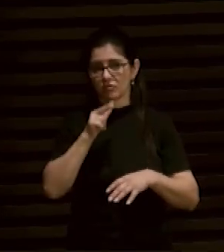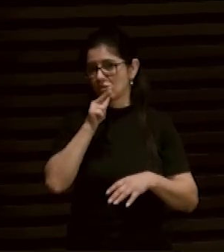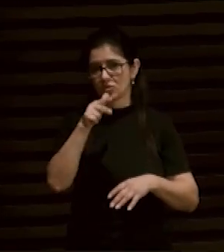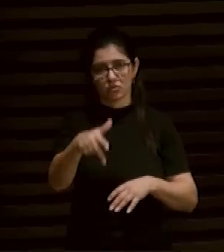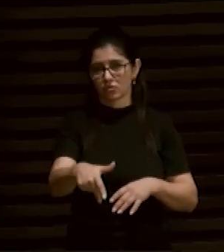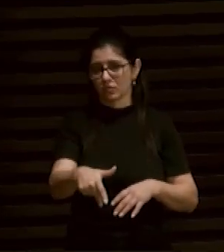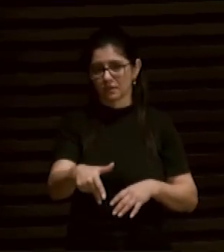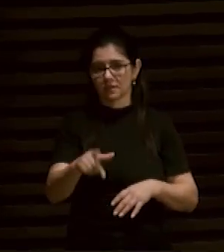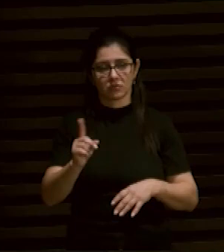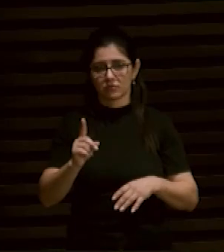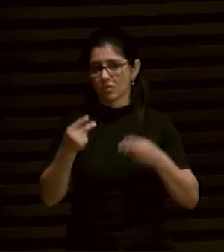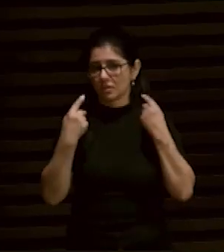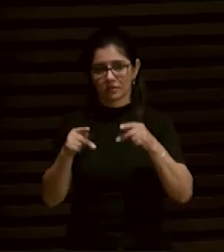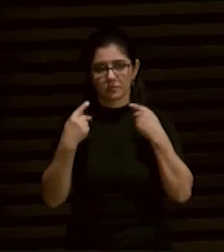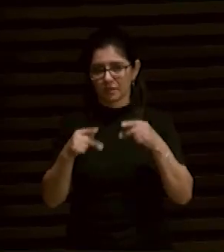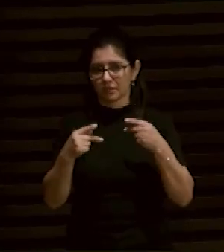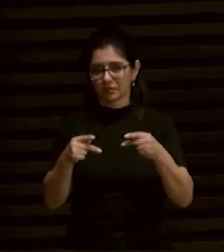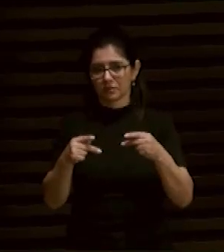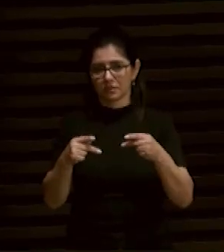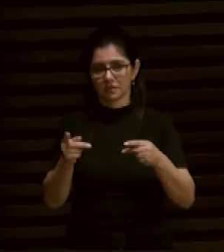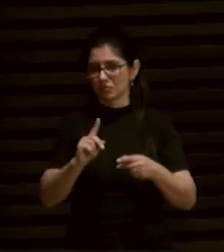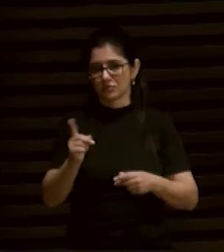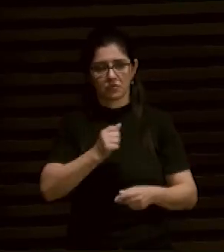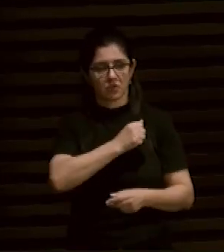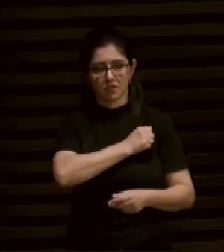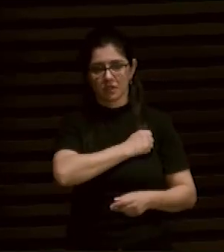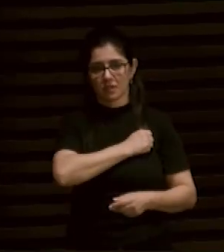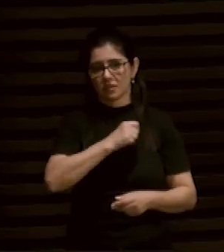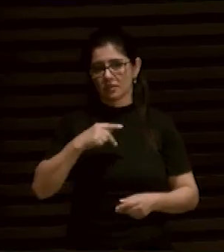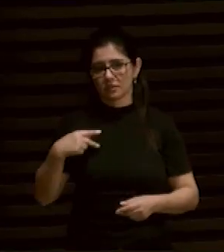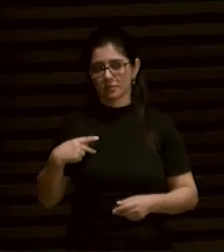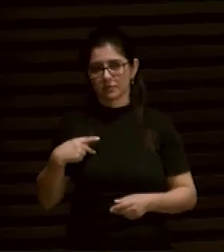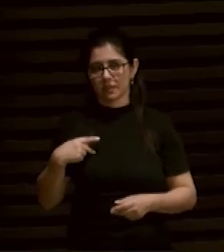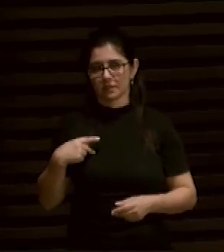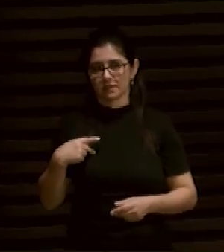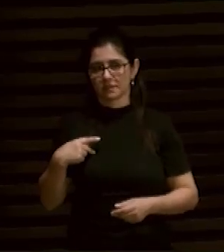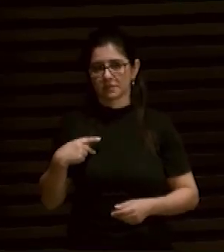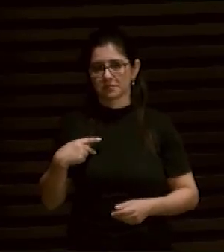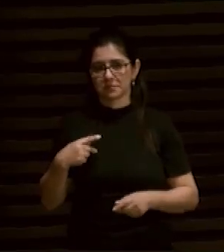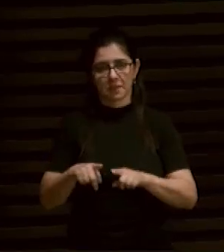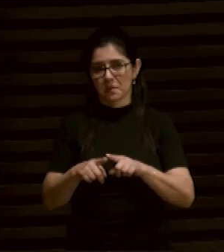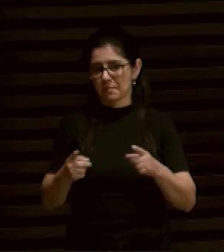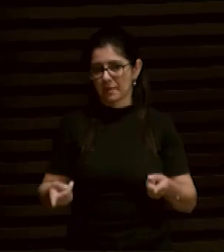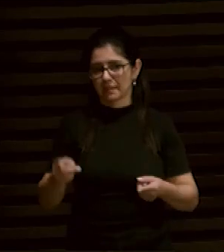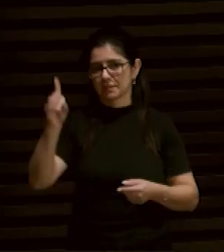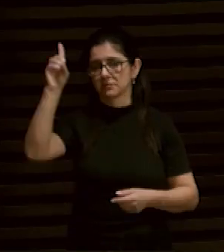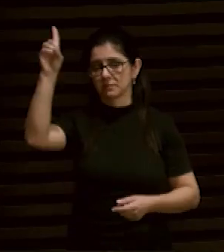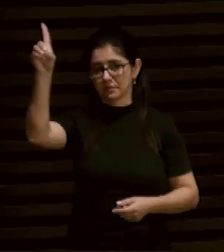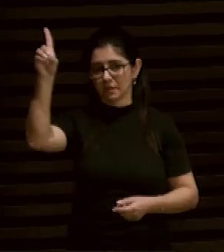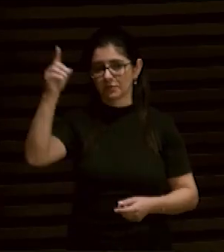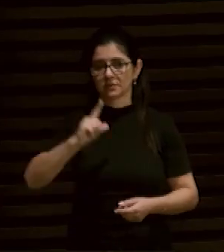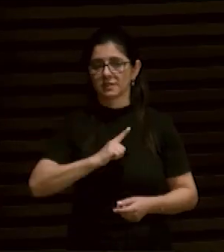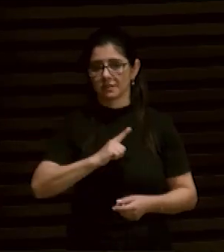foram os profetas, não foram os apóstolos, não seremos nós, mas em Deus reside todo o